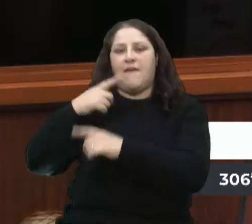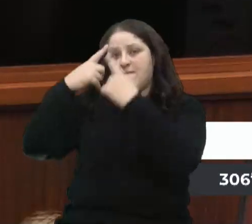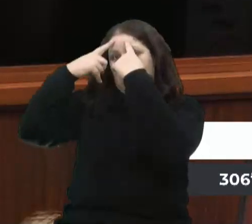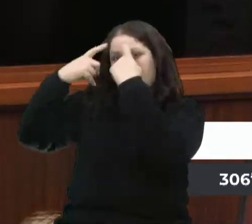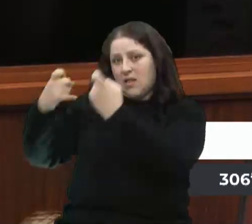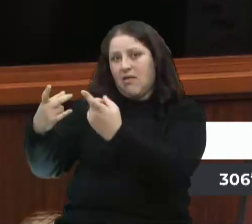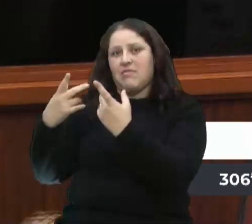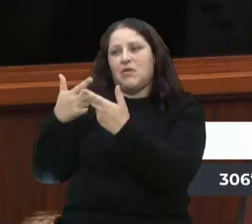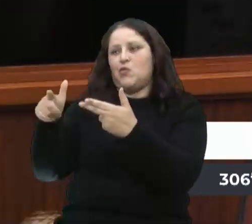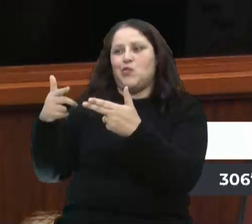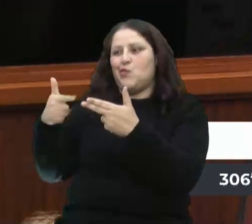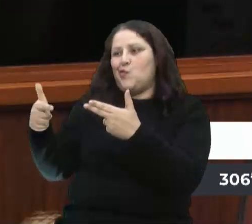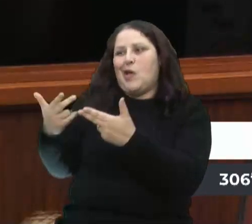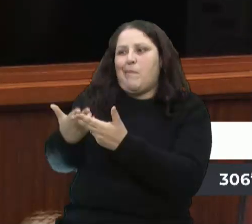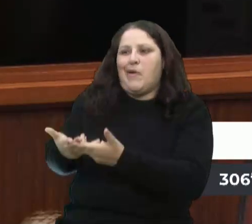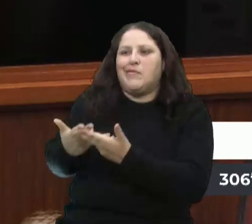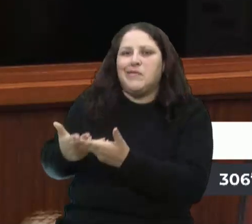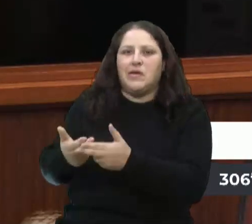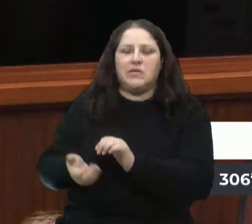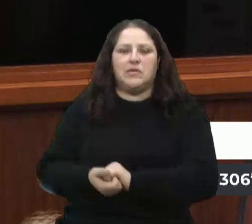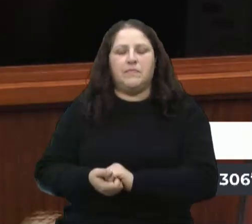podemos virar um país